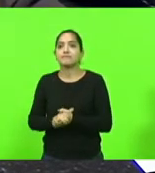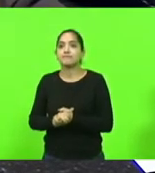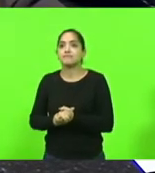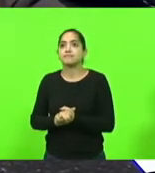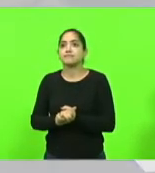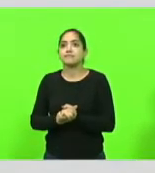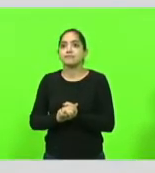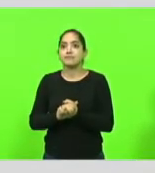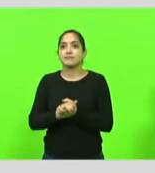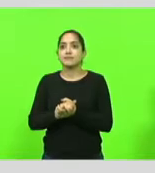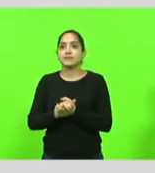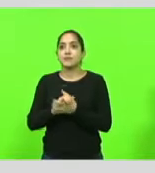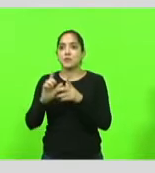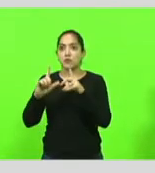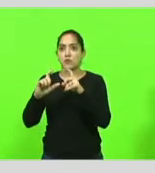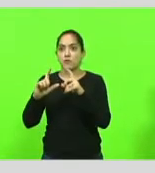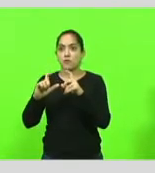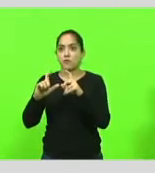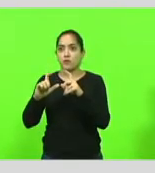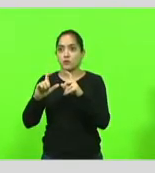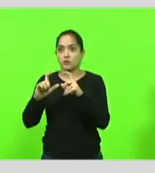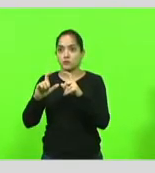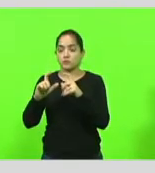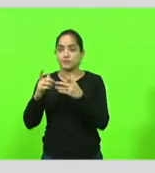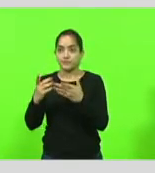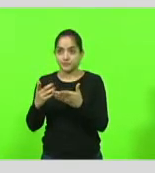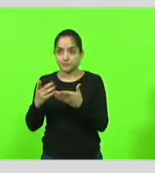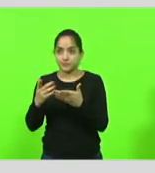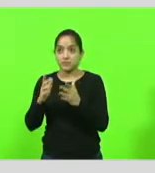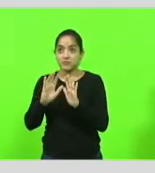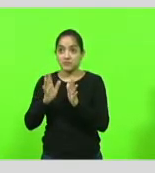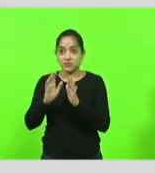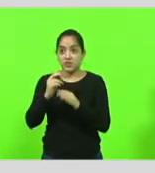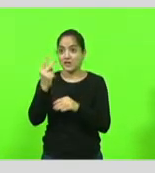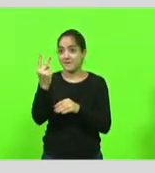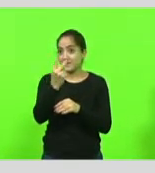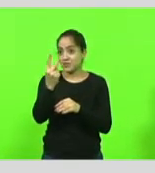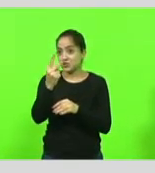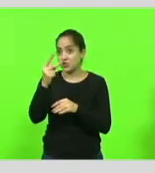da vaquinha nesse momento? Nós já chegamos em